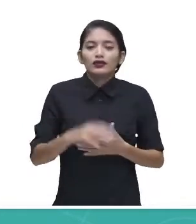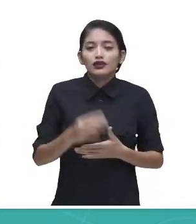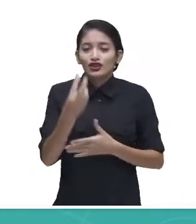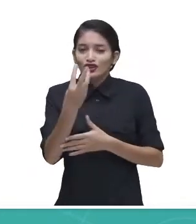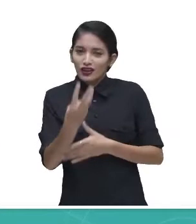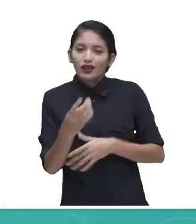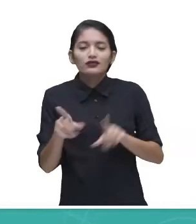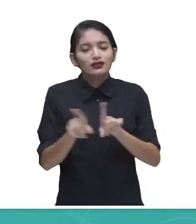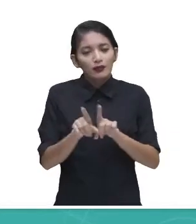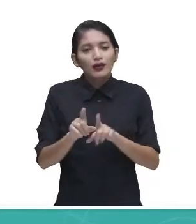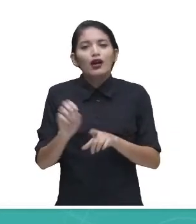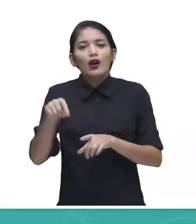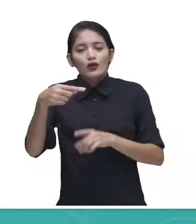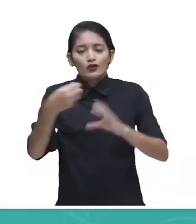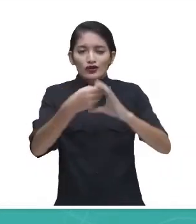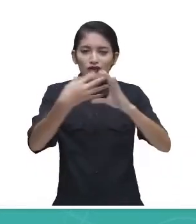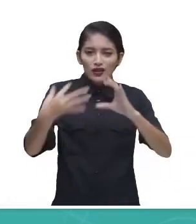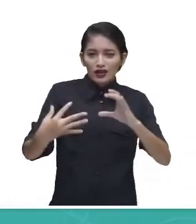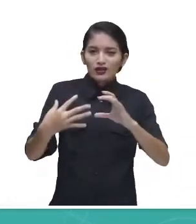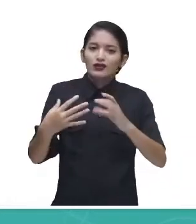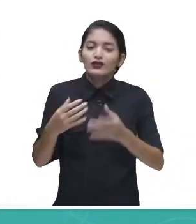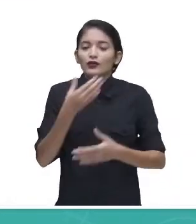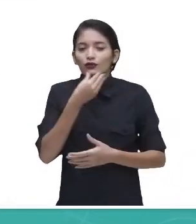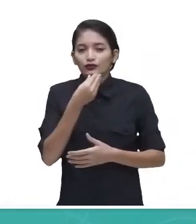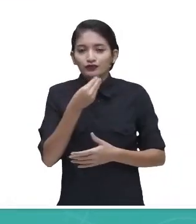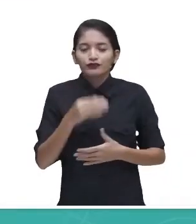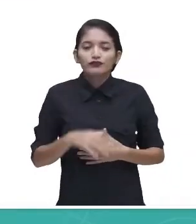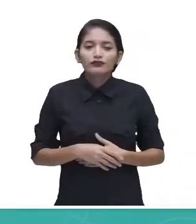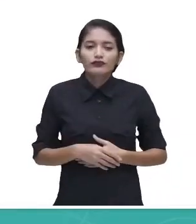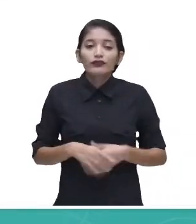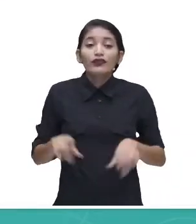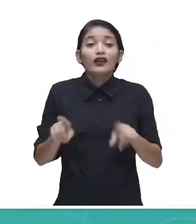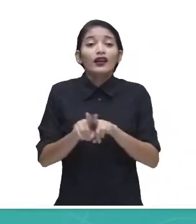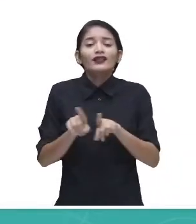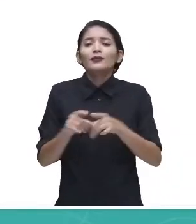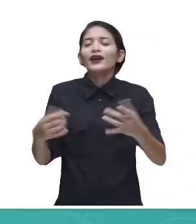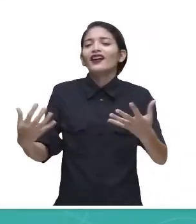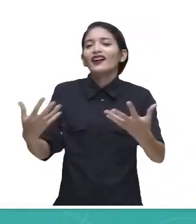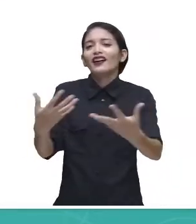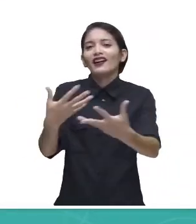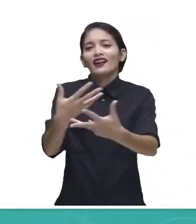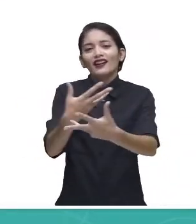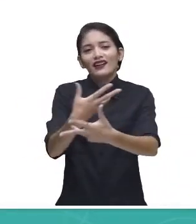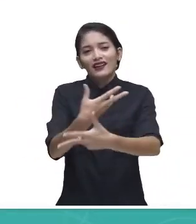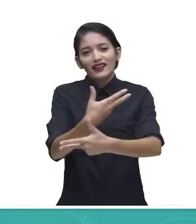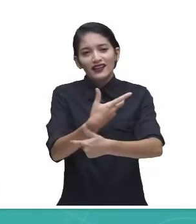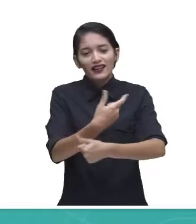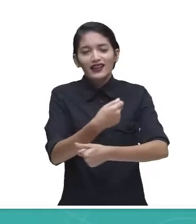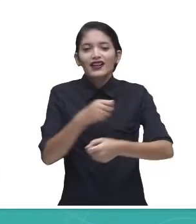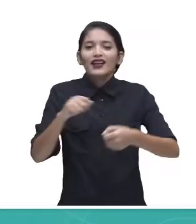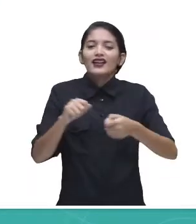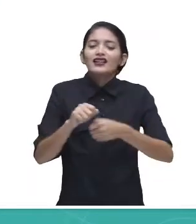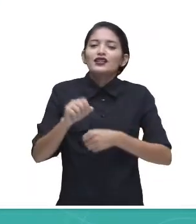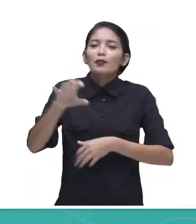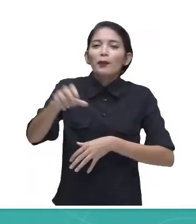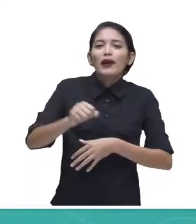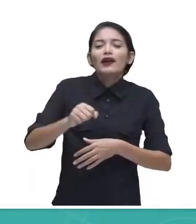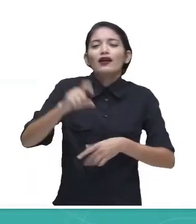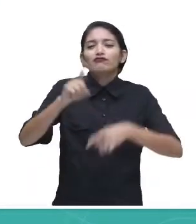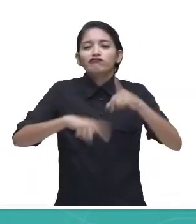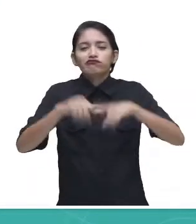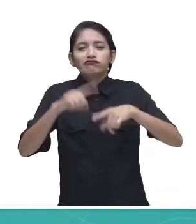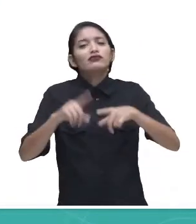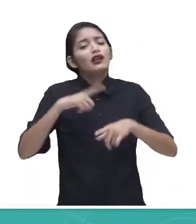das características gerais do ser humano. A outra é a habilidade em manipular objetos. Nós temos a